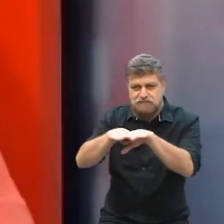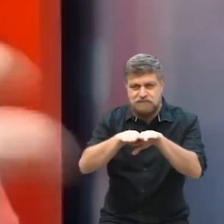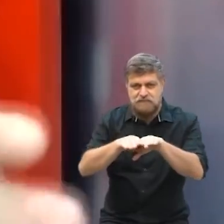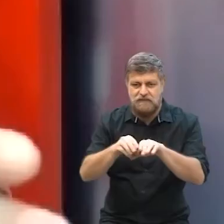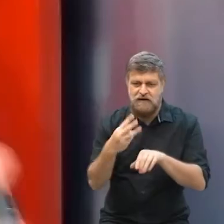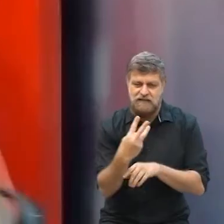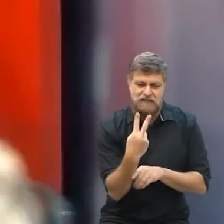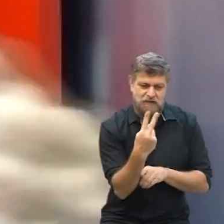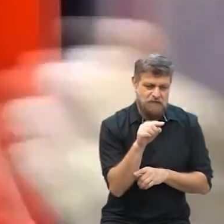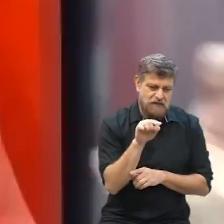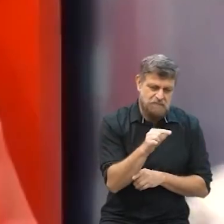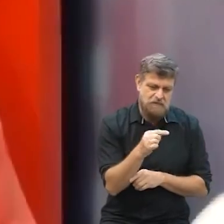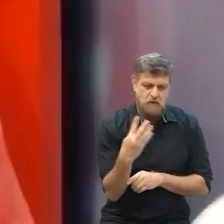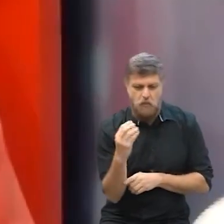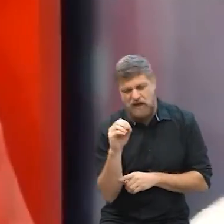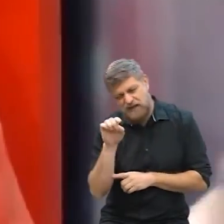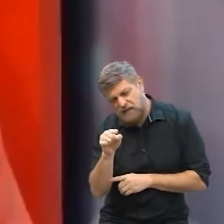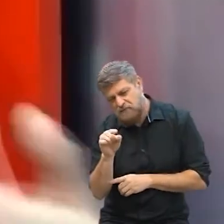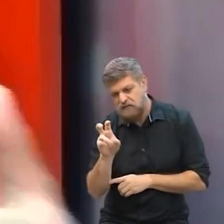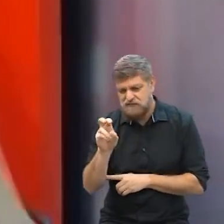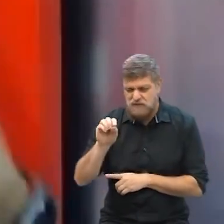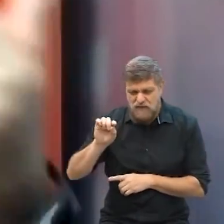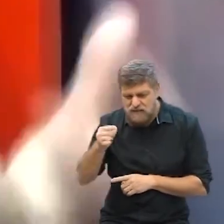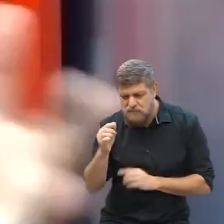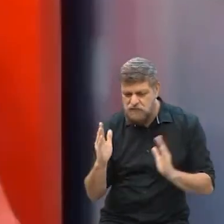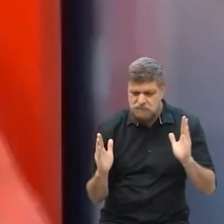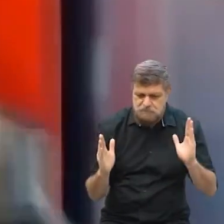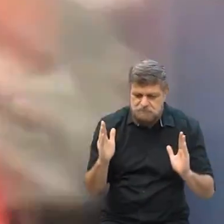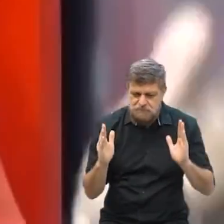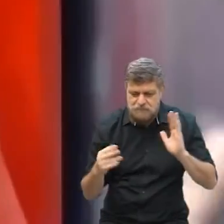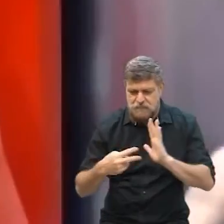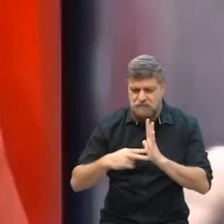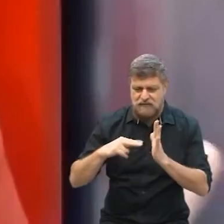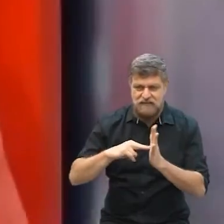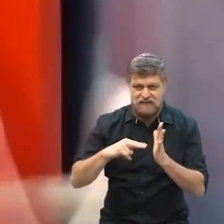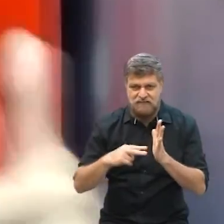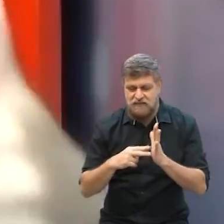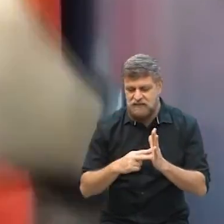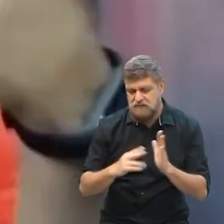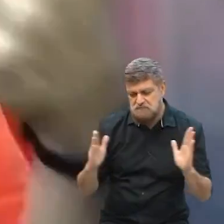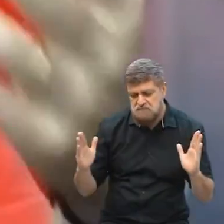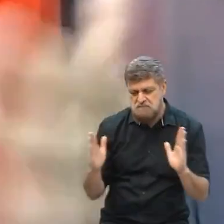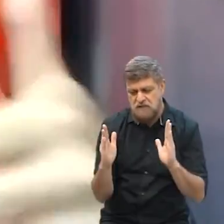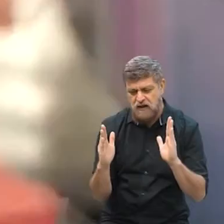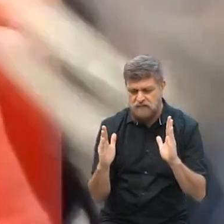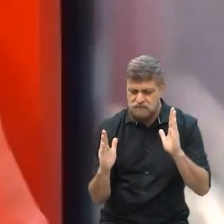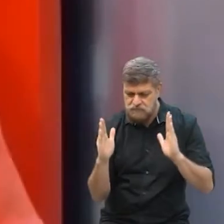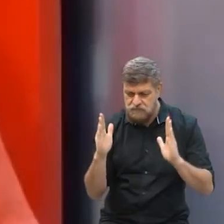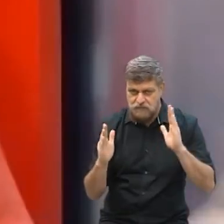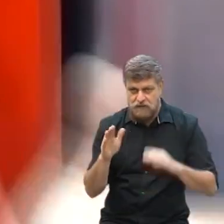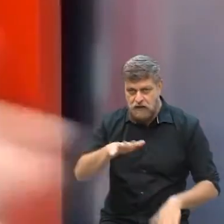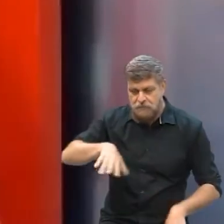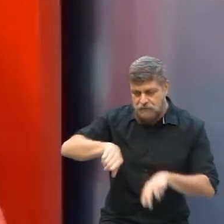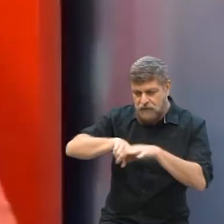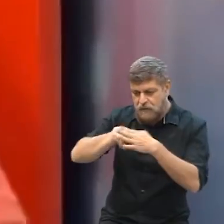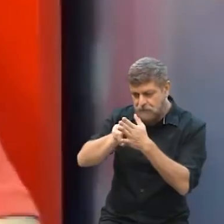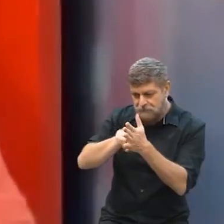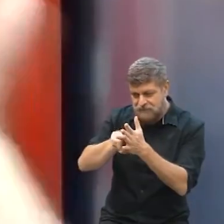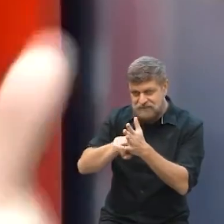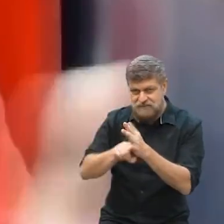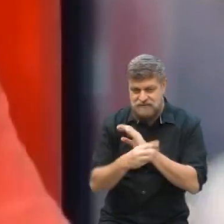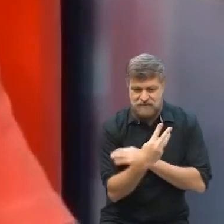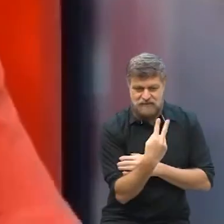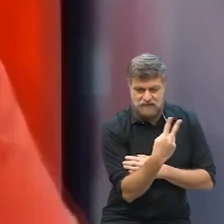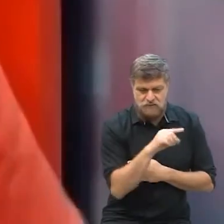32 mil, 40 mil, 50 mil, significa uma coisa muito diferente mas para dados arqueológicos,